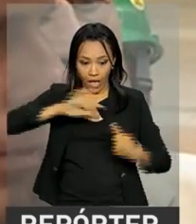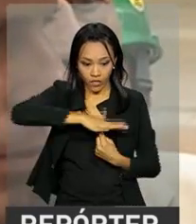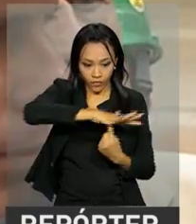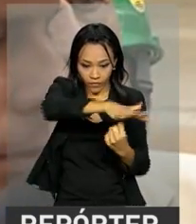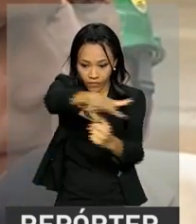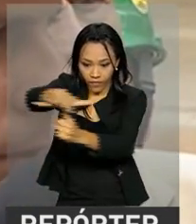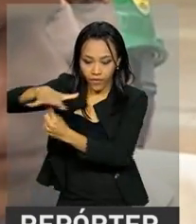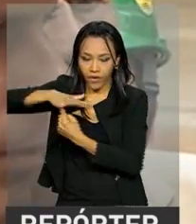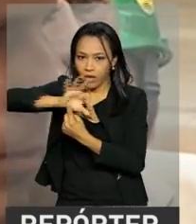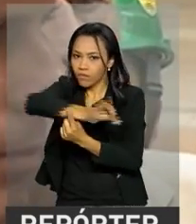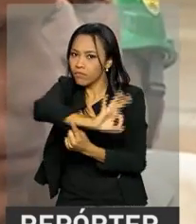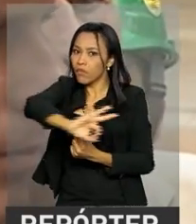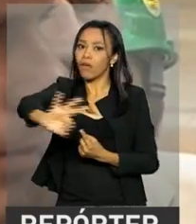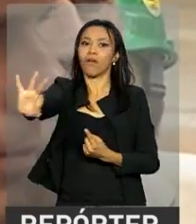Brasil possa crescer nessa área